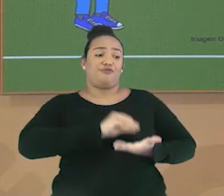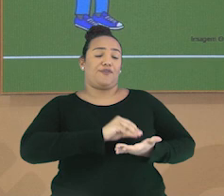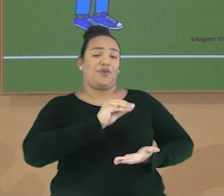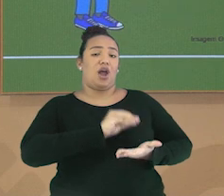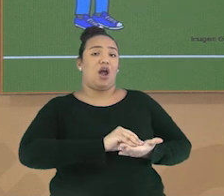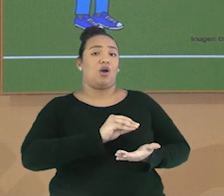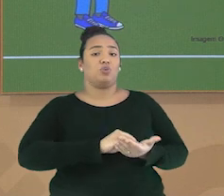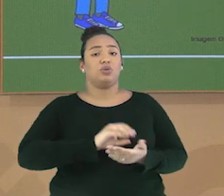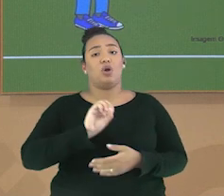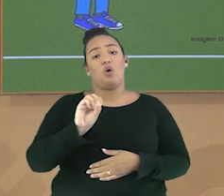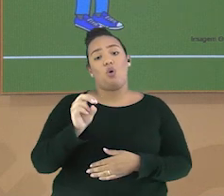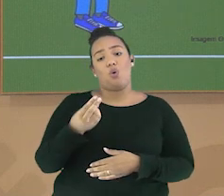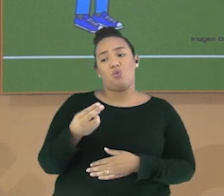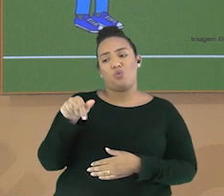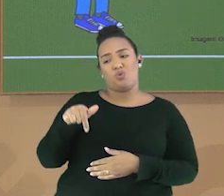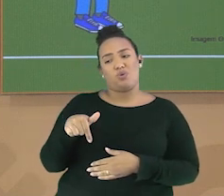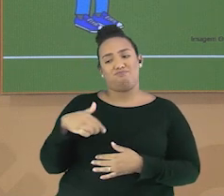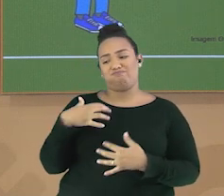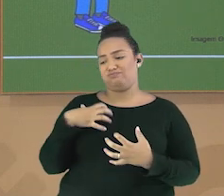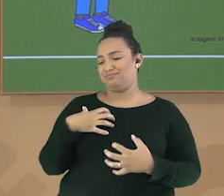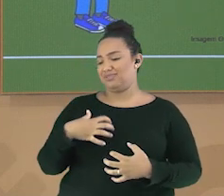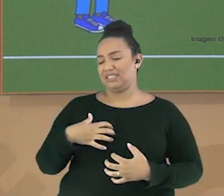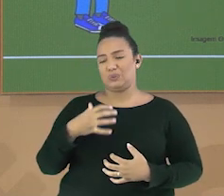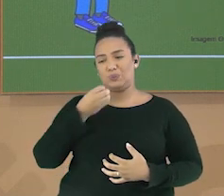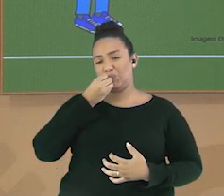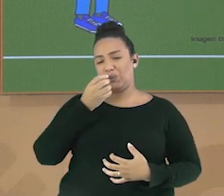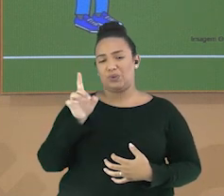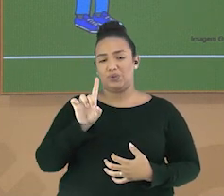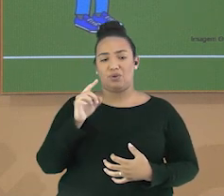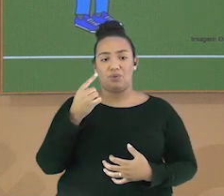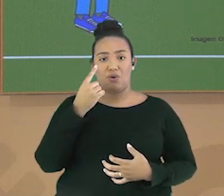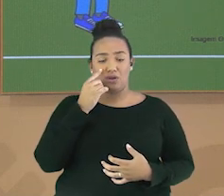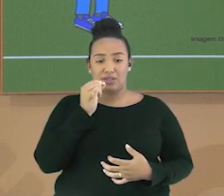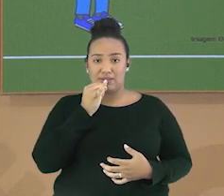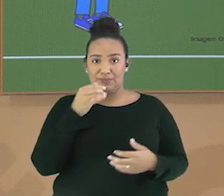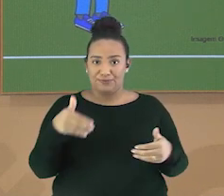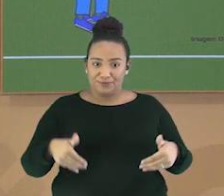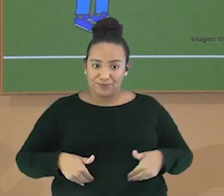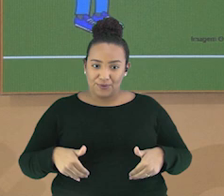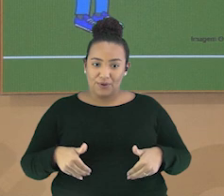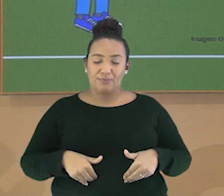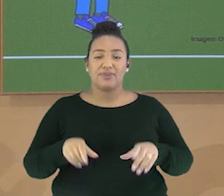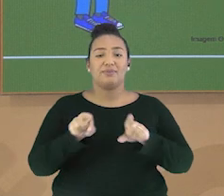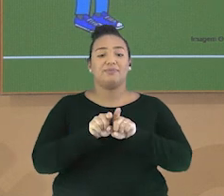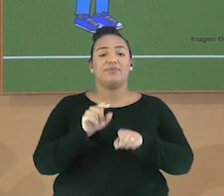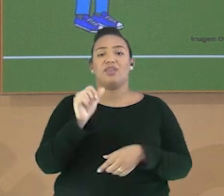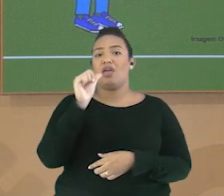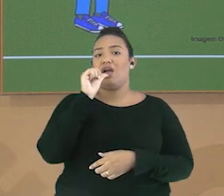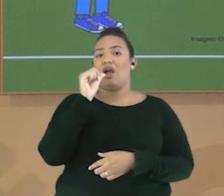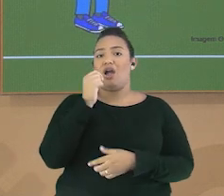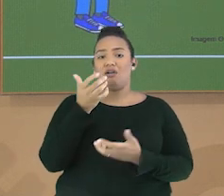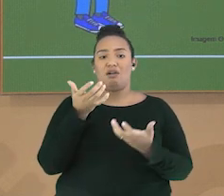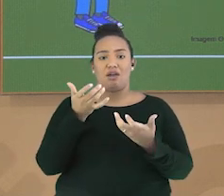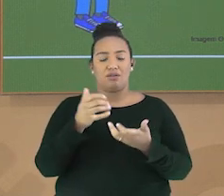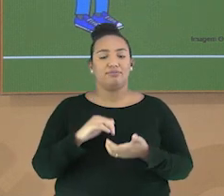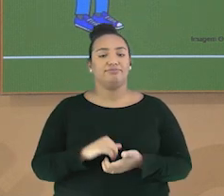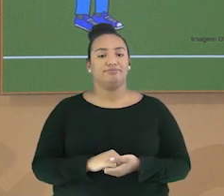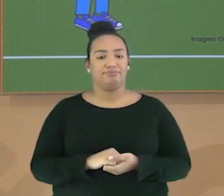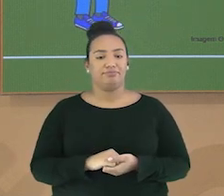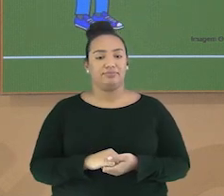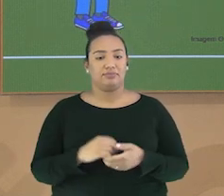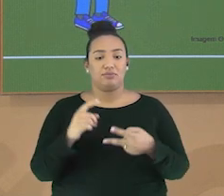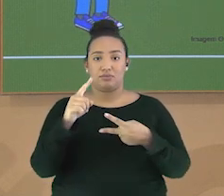aqui temos a fome e a sede. Eles são tipo desses alarmes. Normalmente,